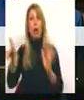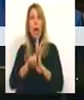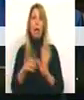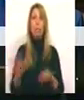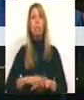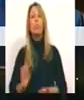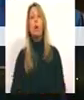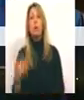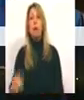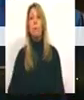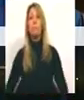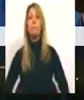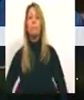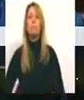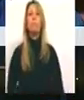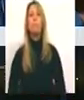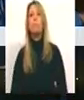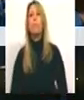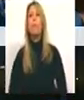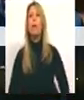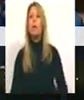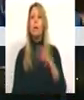Muito bem. Bom, para além disso...